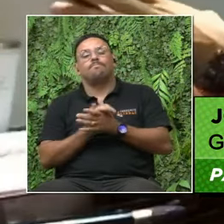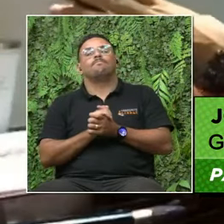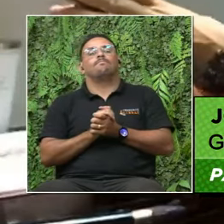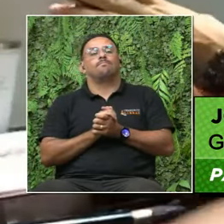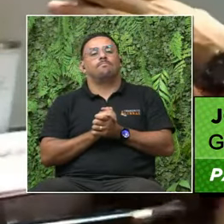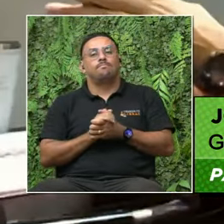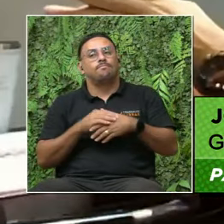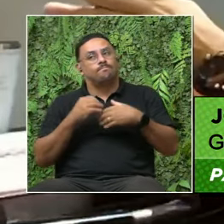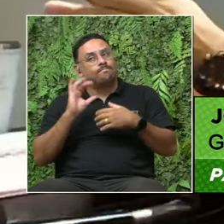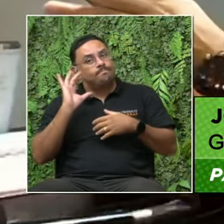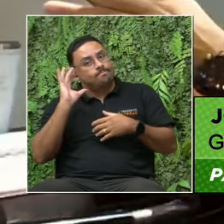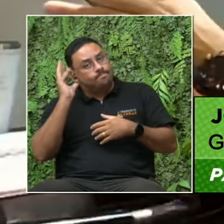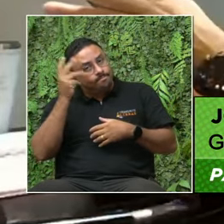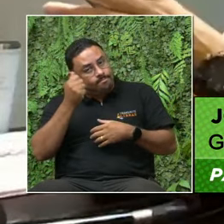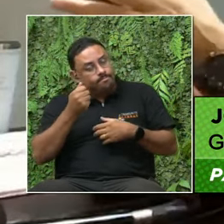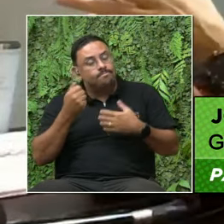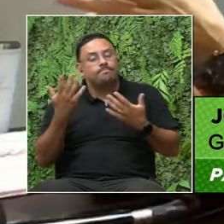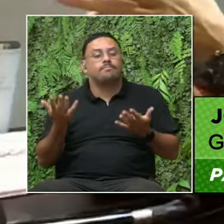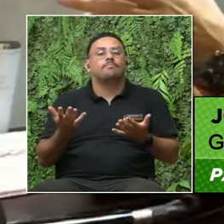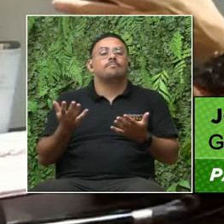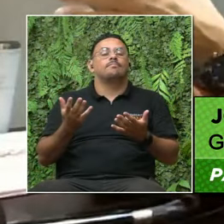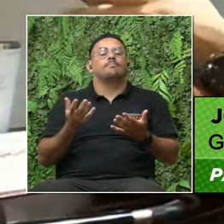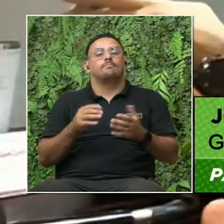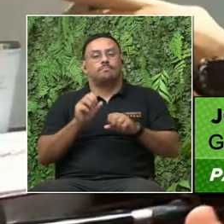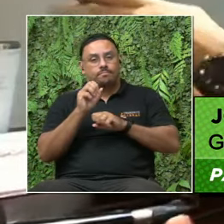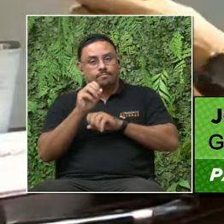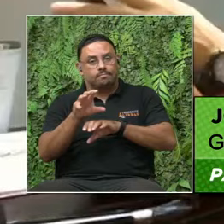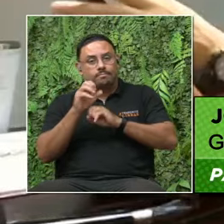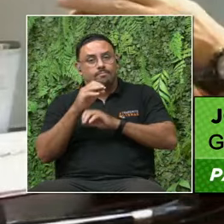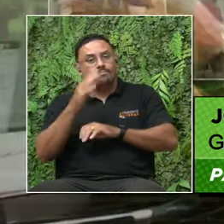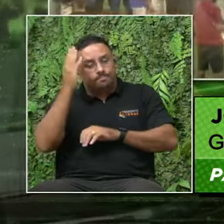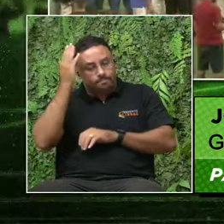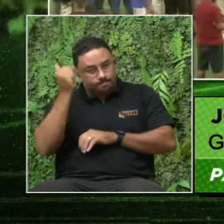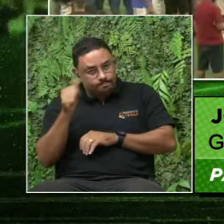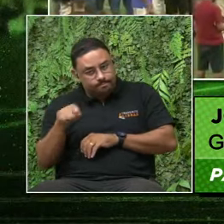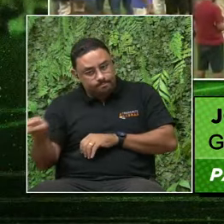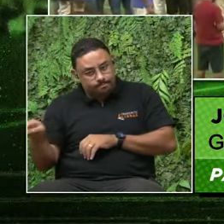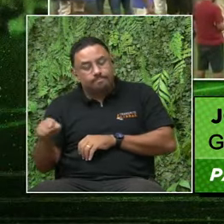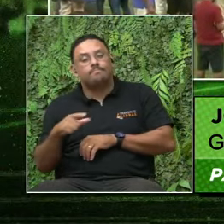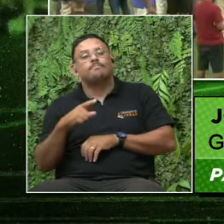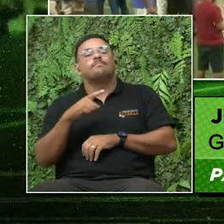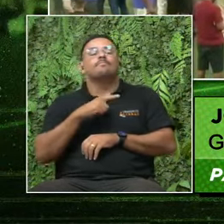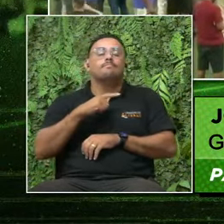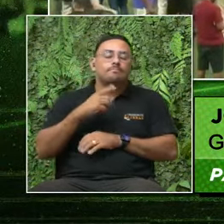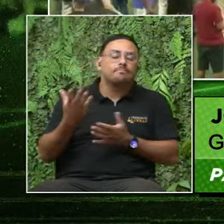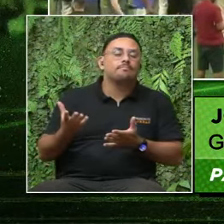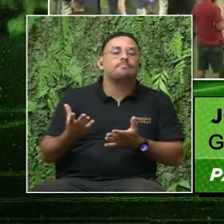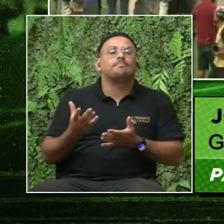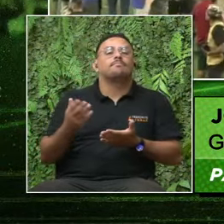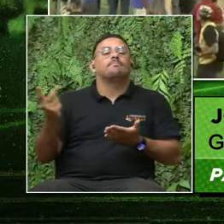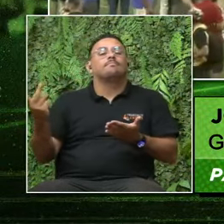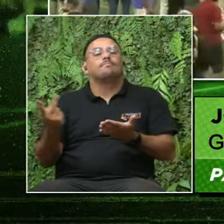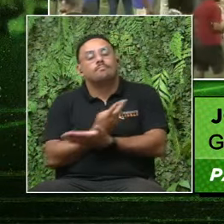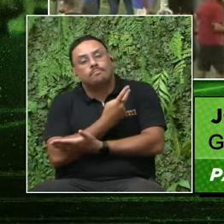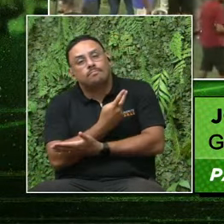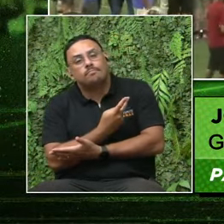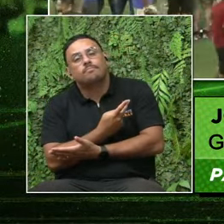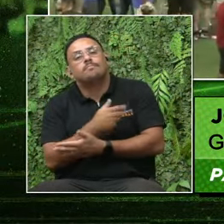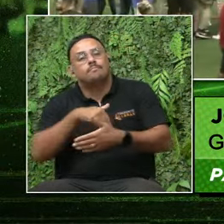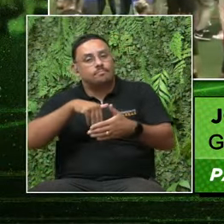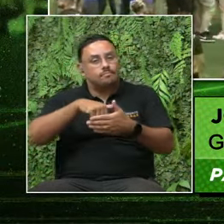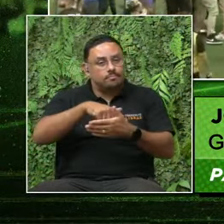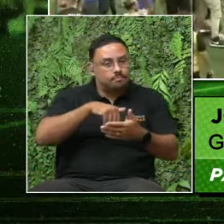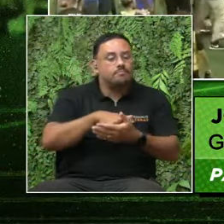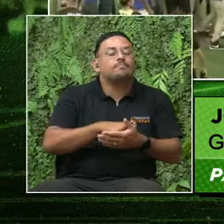acho que um cara com conhecimento vasto aí de futebol mas o futebol tem essas coisas imprevisíveis é esse